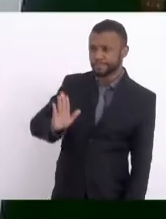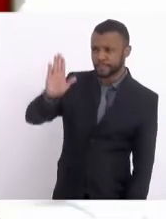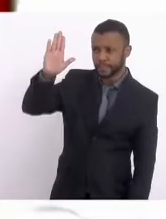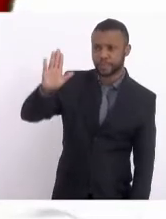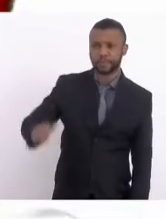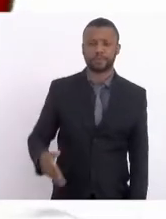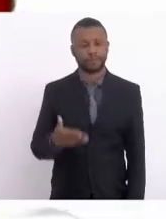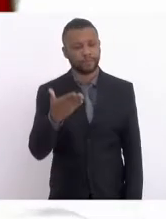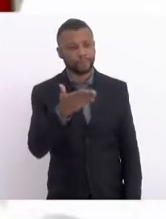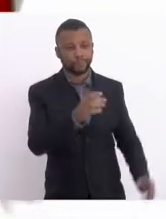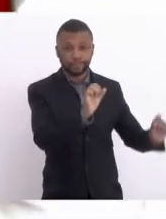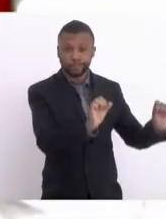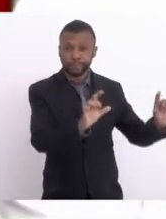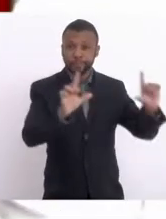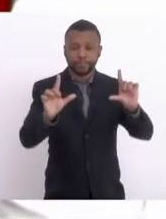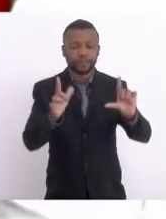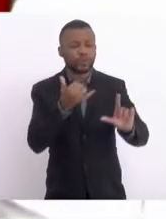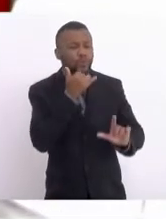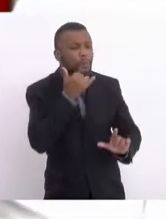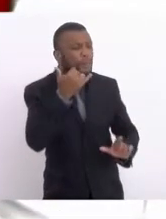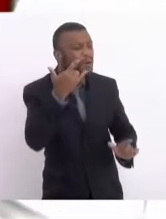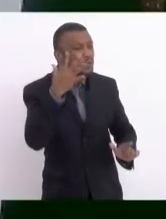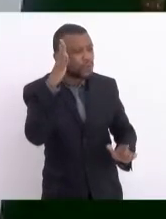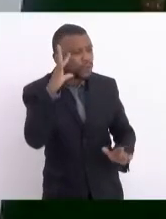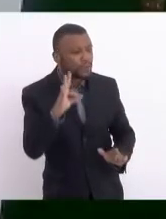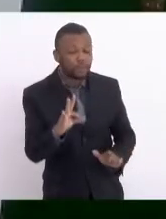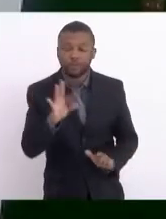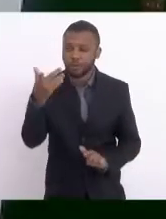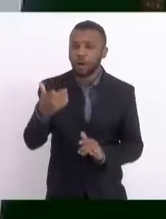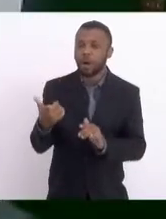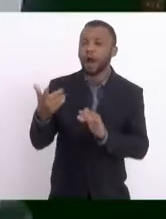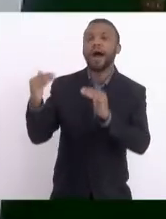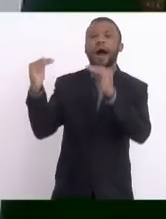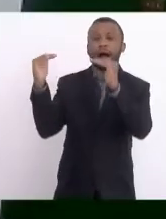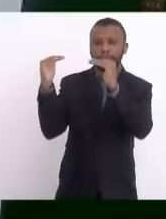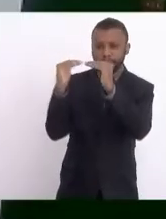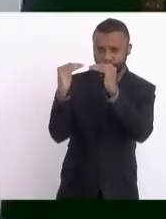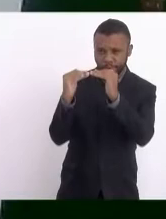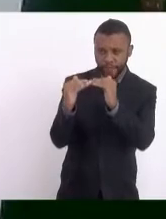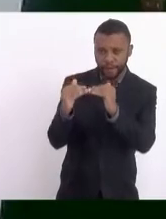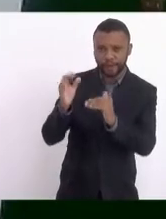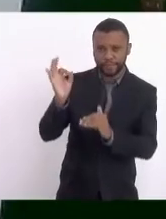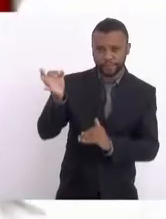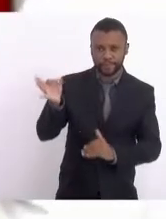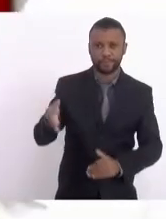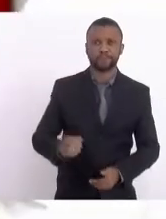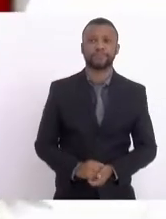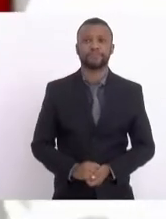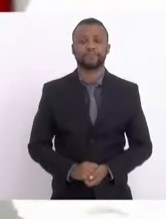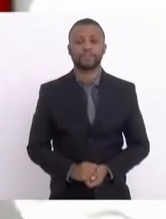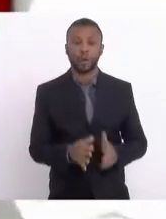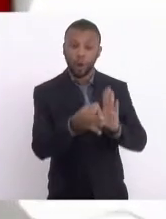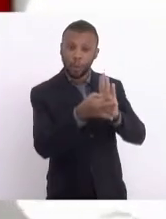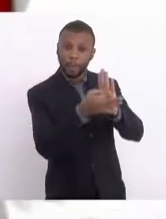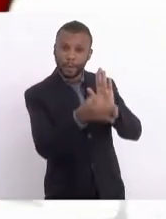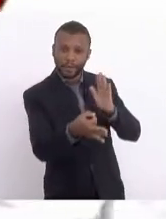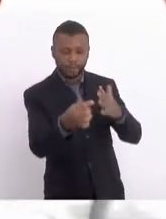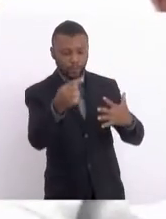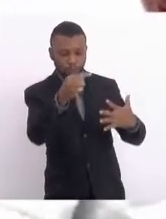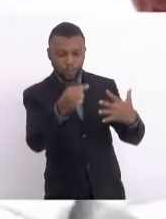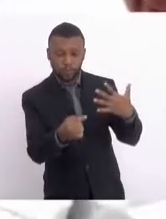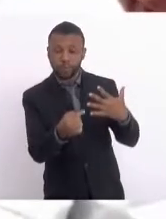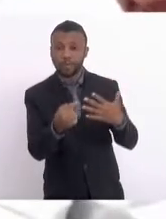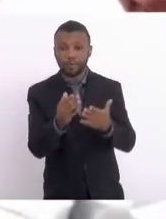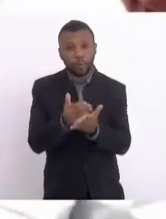Deputado Márcio Pacheco, não ouvi. Favorável, presidente. Ok, com os pareceres emitidos, em